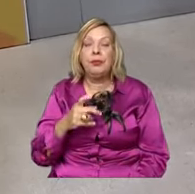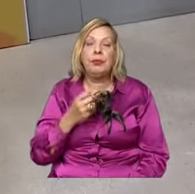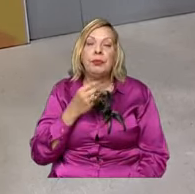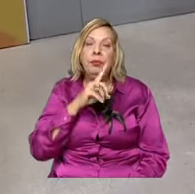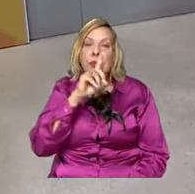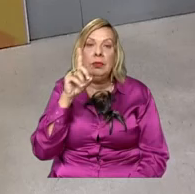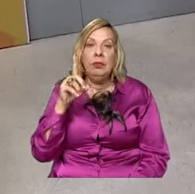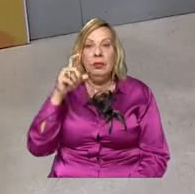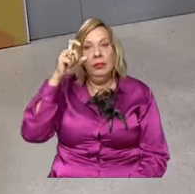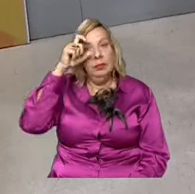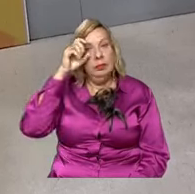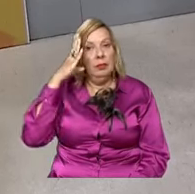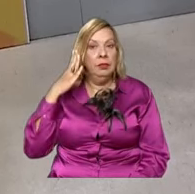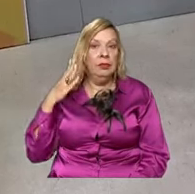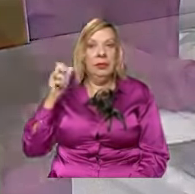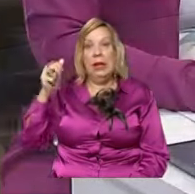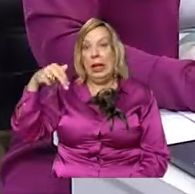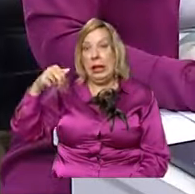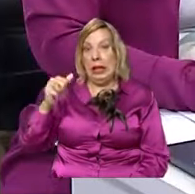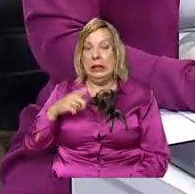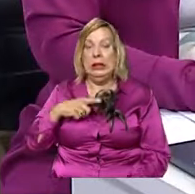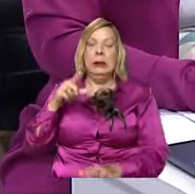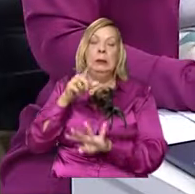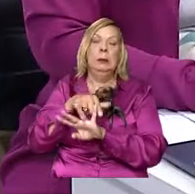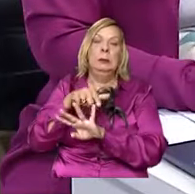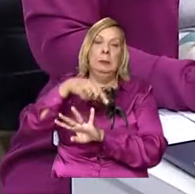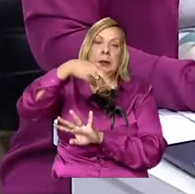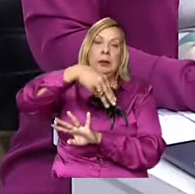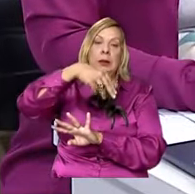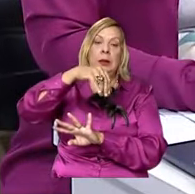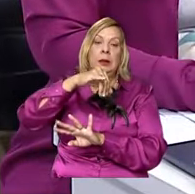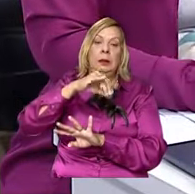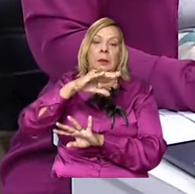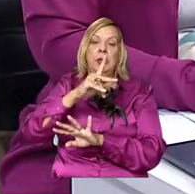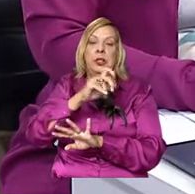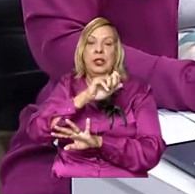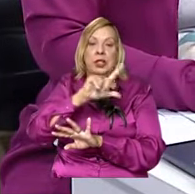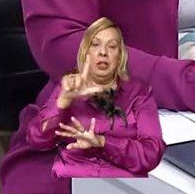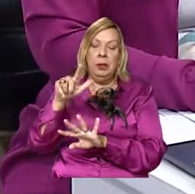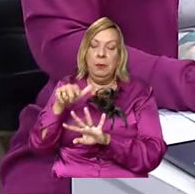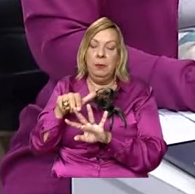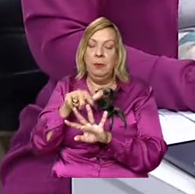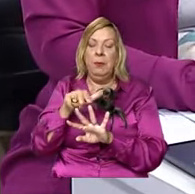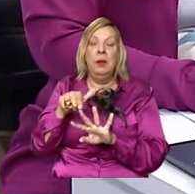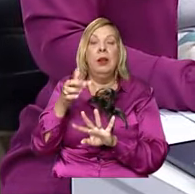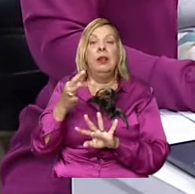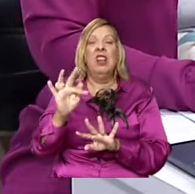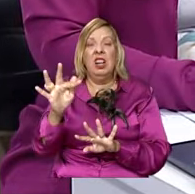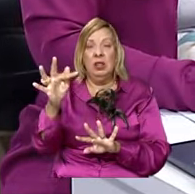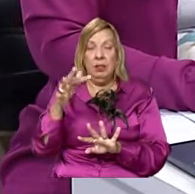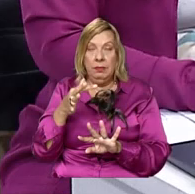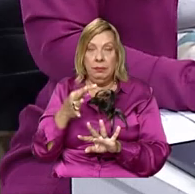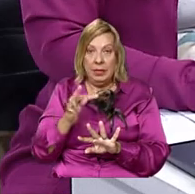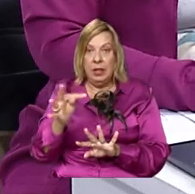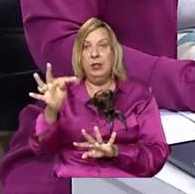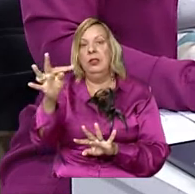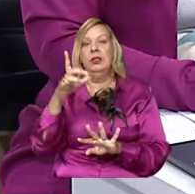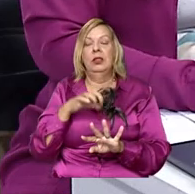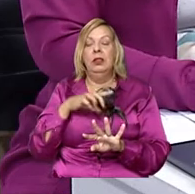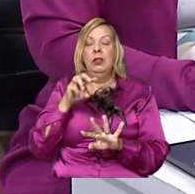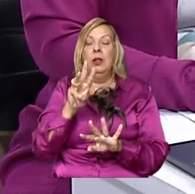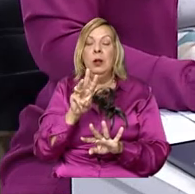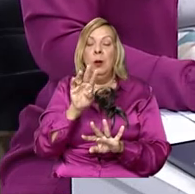para Ana Carolina de Jesus, para o Michel Andrade, Auditores Independentes, Um bom dia para a equipe de TI, para o Elber,